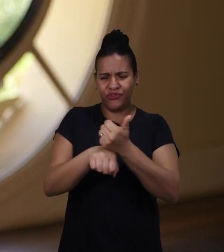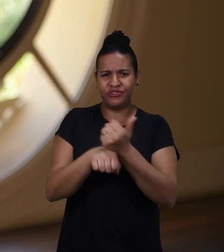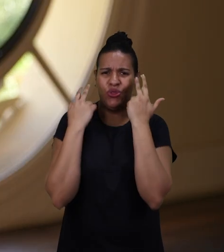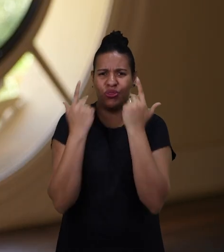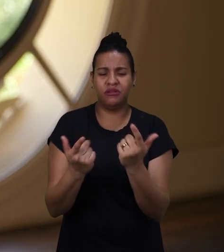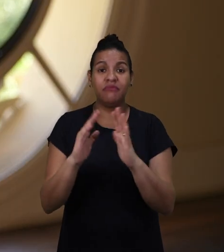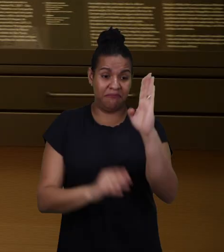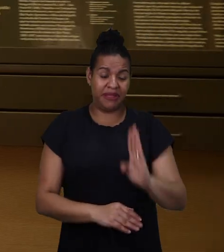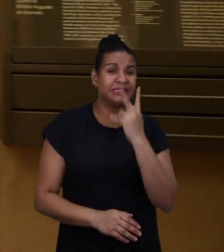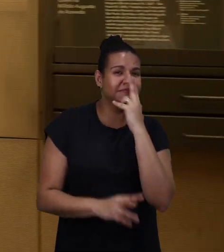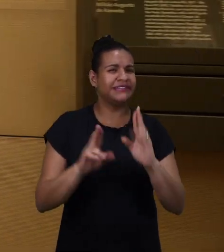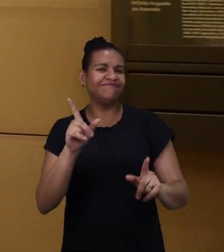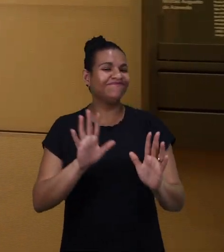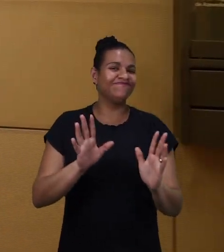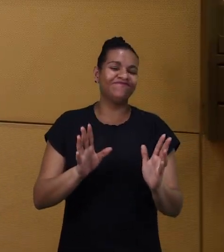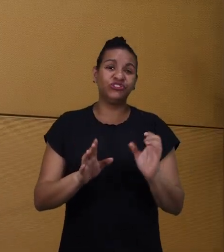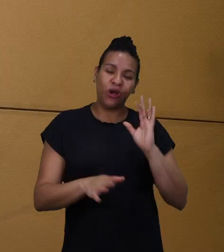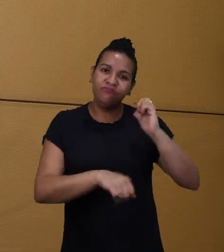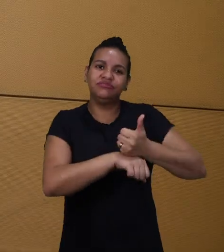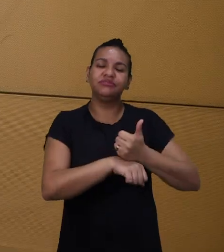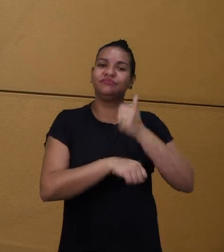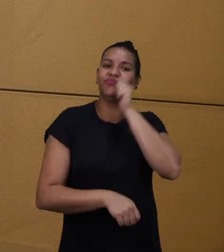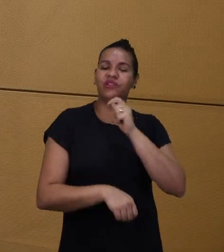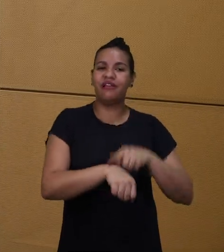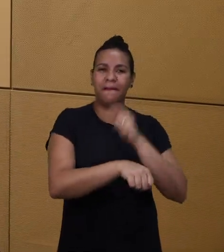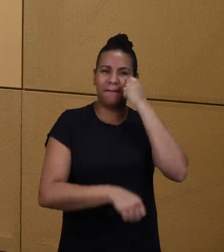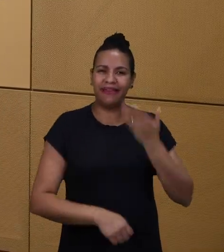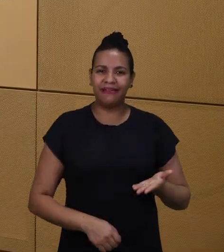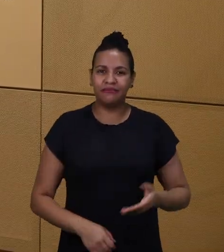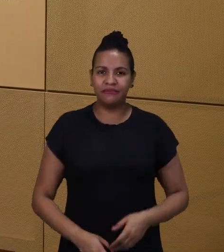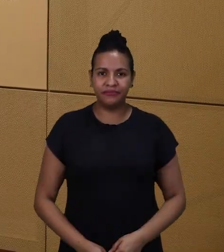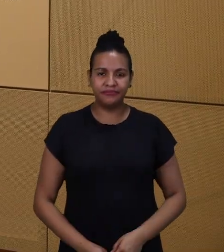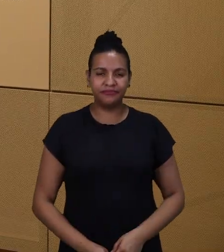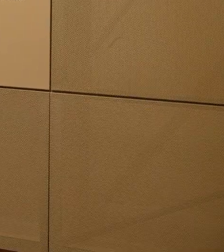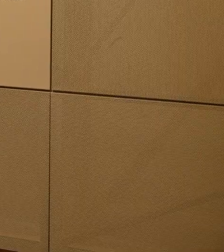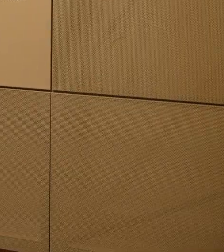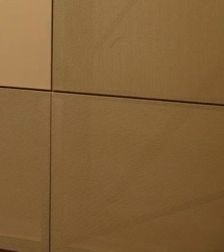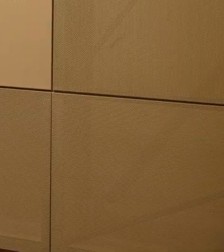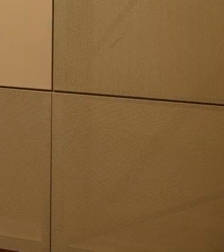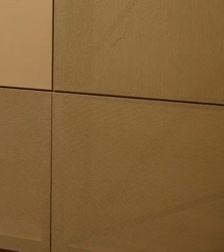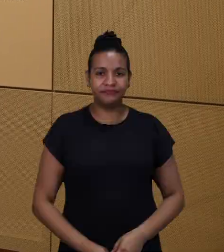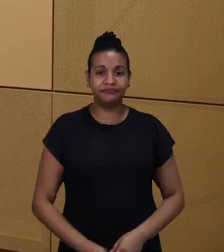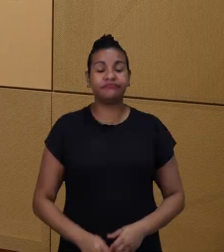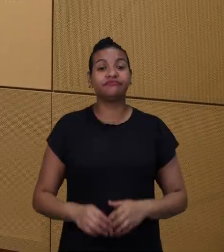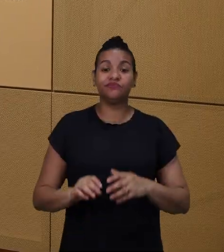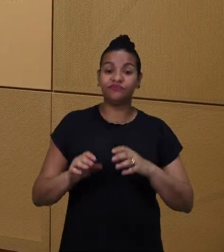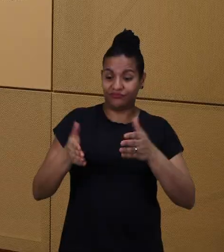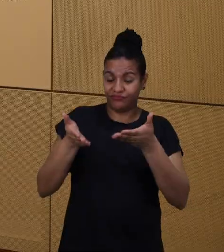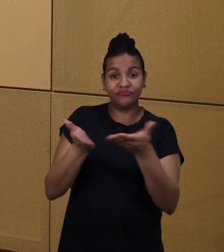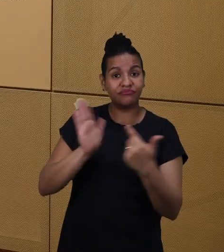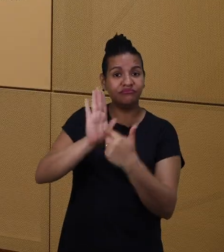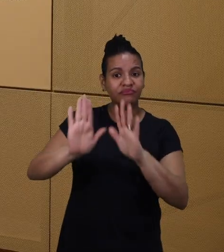para nós, né? É uma profissão como qualquer outra, mas no Brasil não é. Aline olha para uma fotografia em preto e branco. A